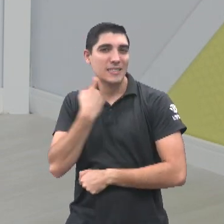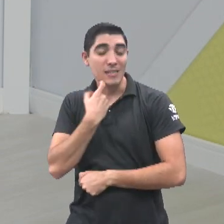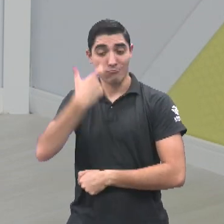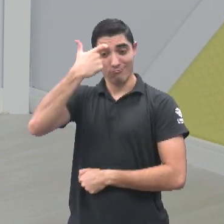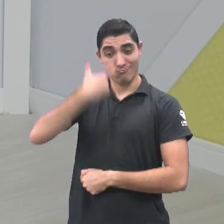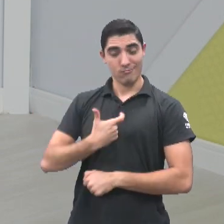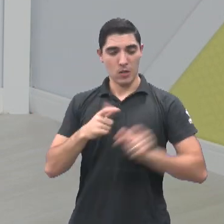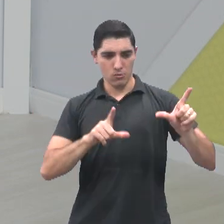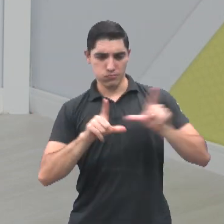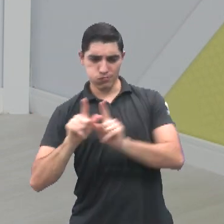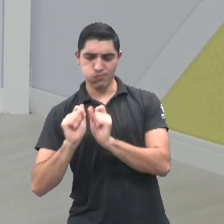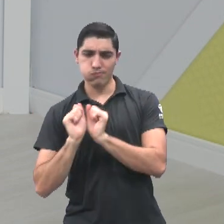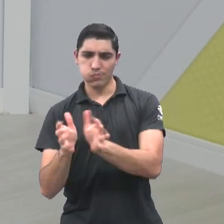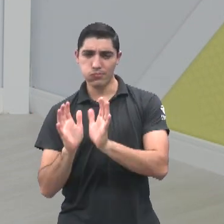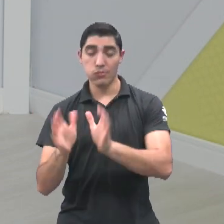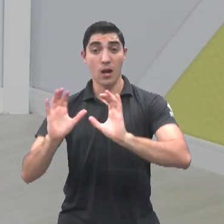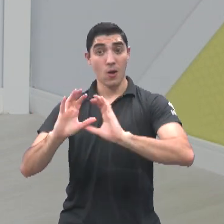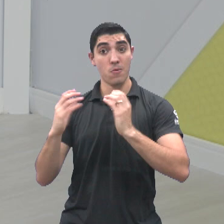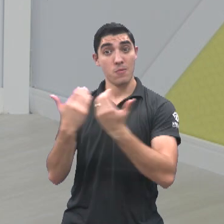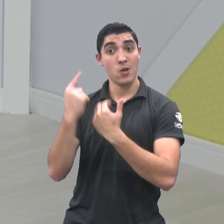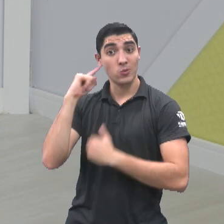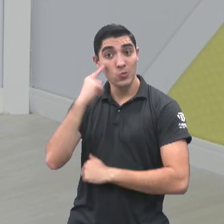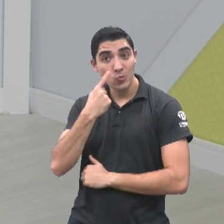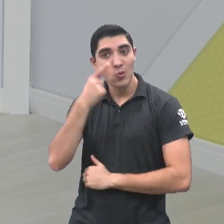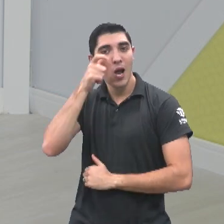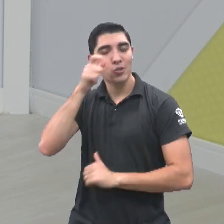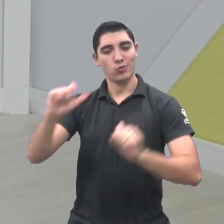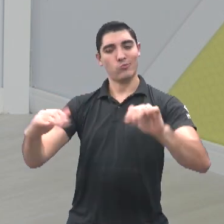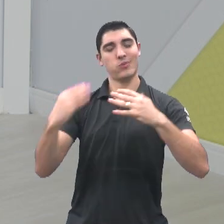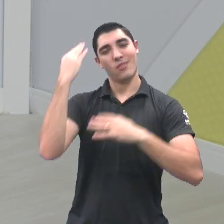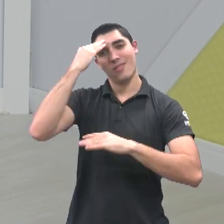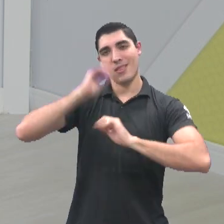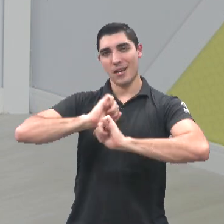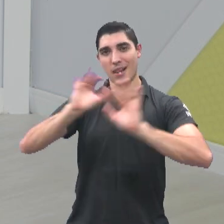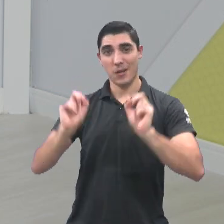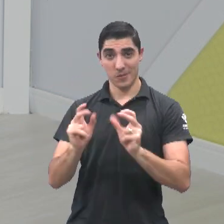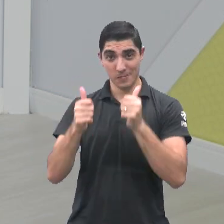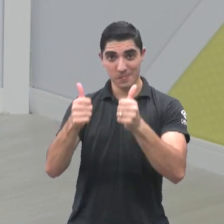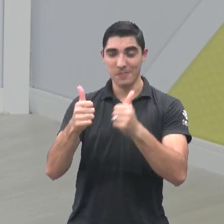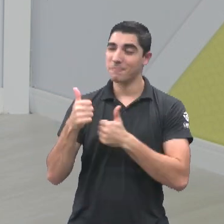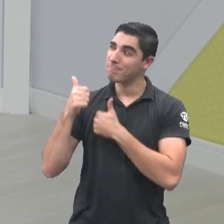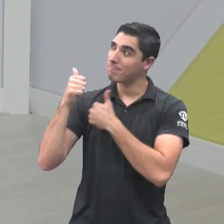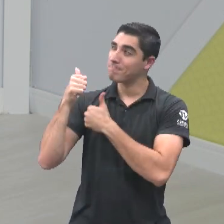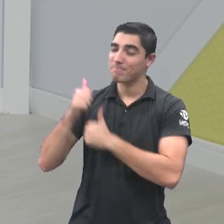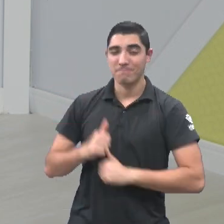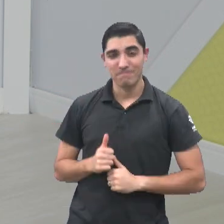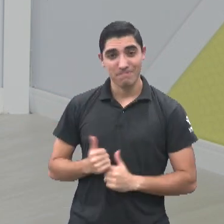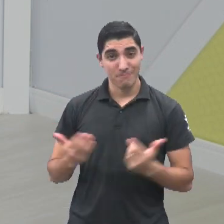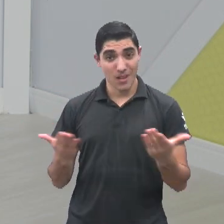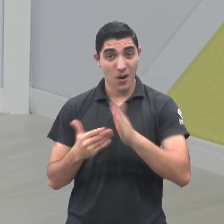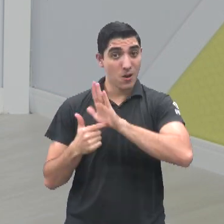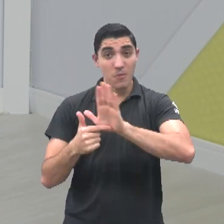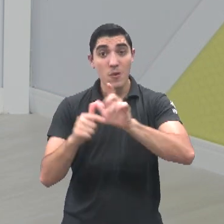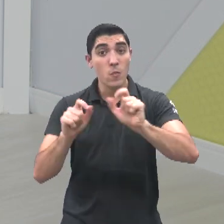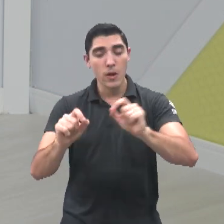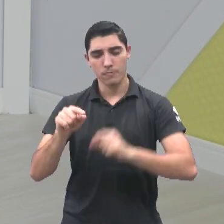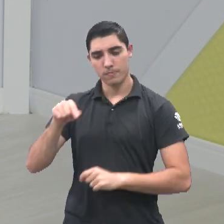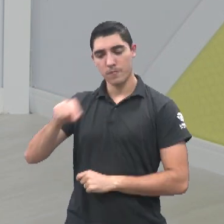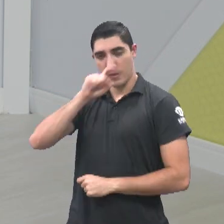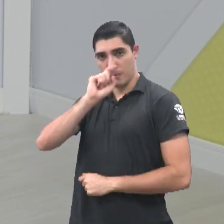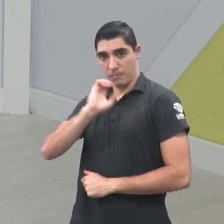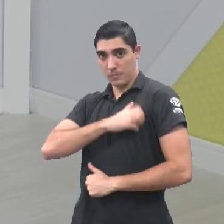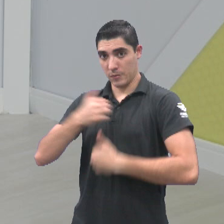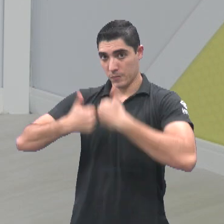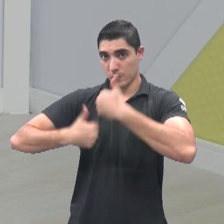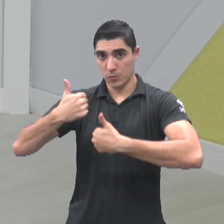a informação para a comunidade surda que acompanha o nosso Hora, tá certo? E olha só, a gente começa falando do São José Esporte Clube. O time foi